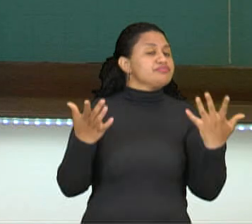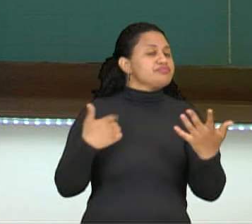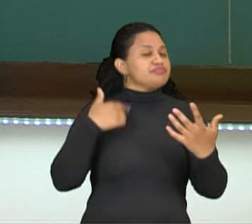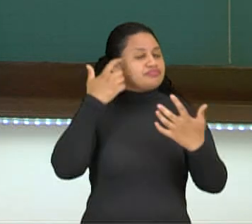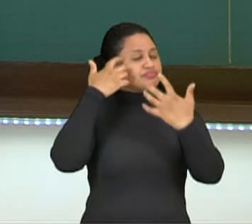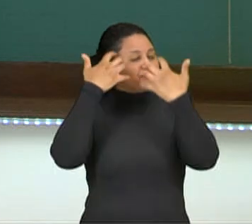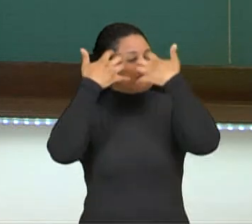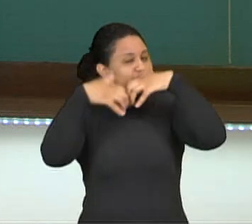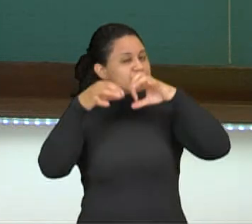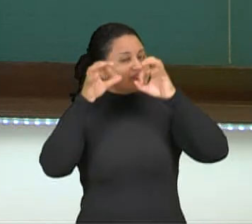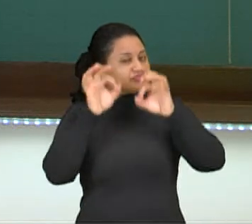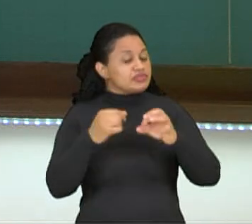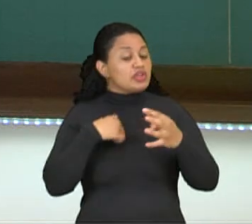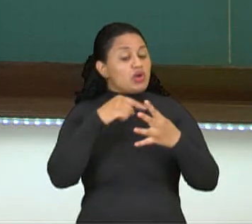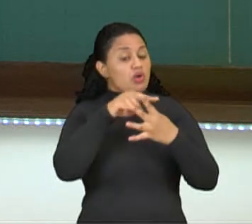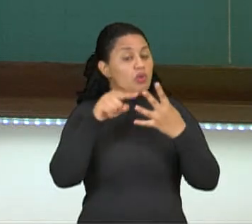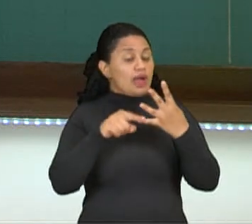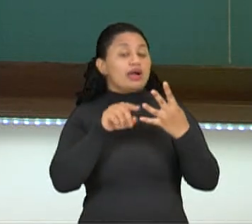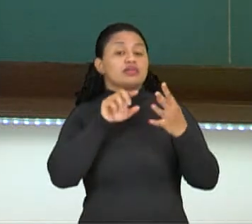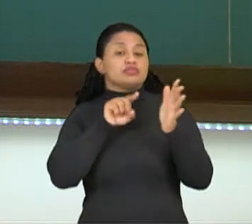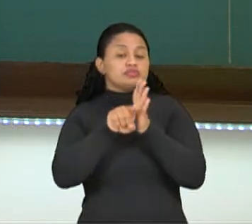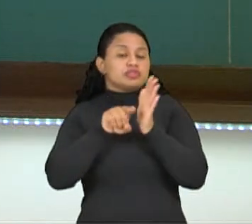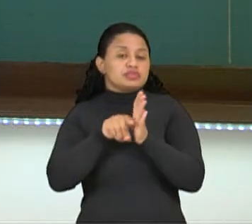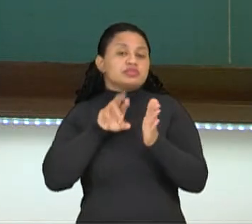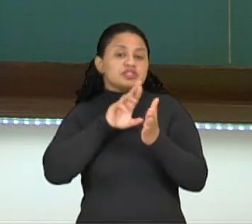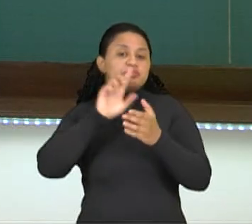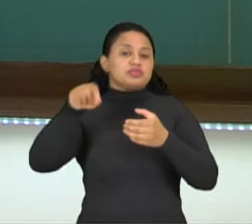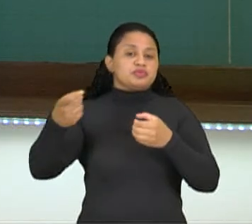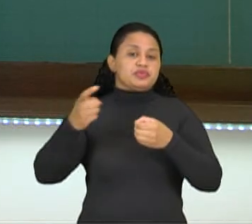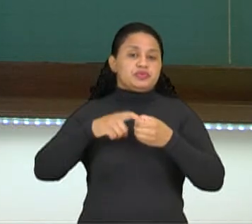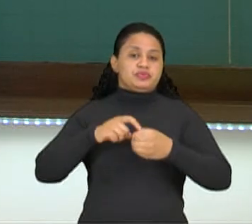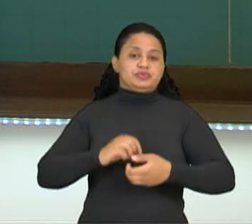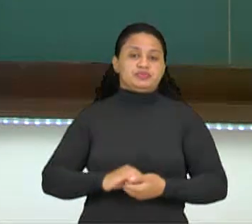Pensa direitinho, são quatro questões. Eu te espero.